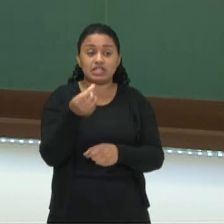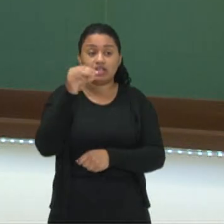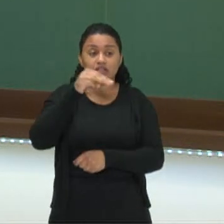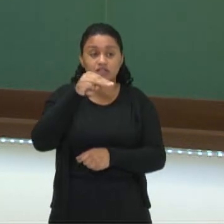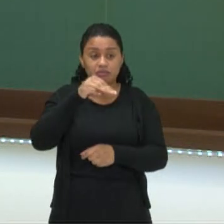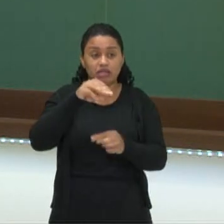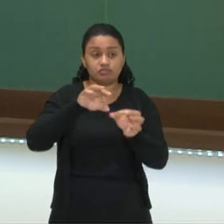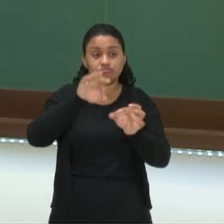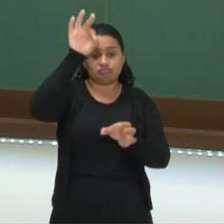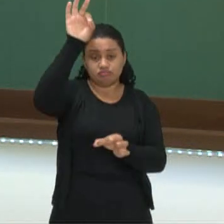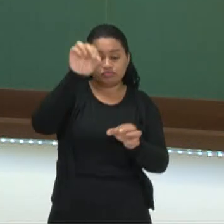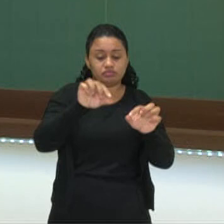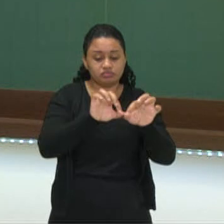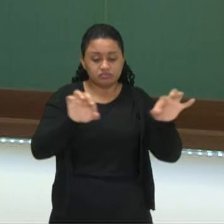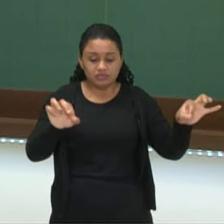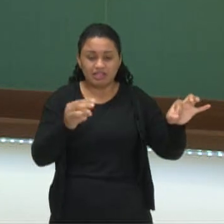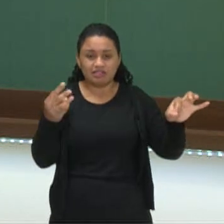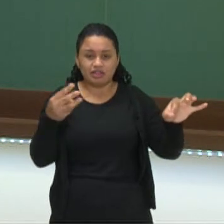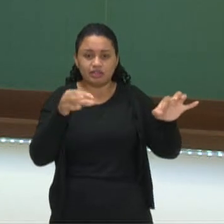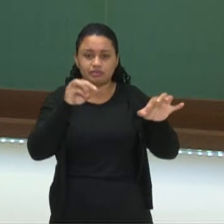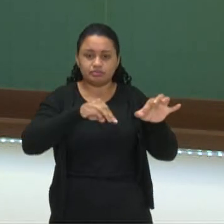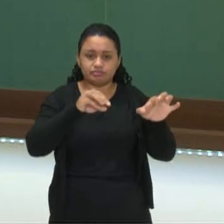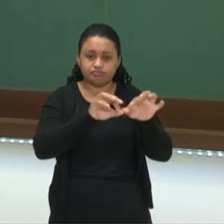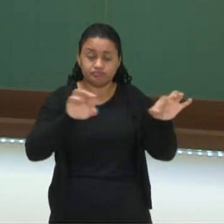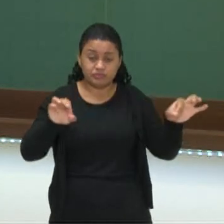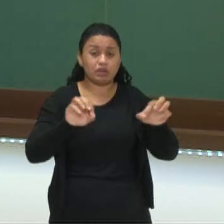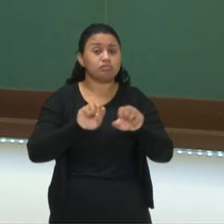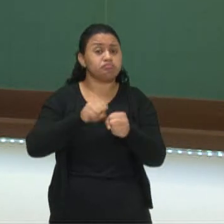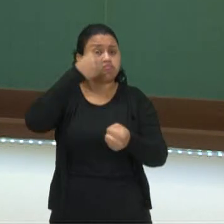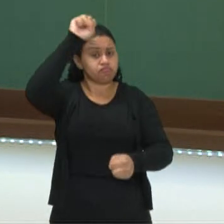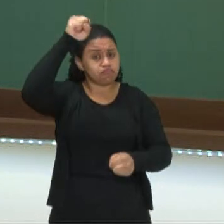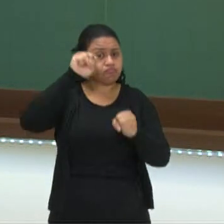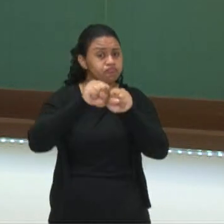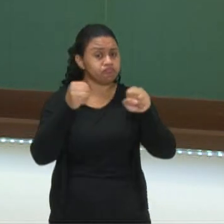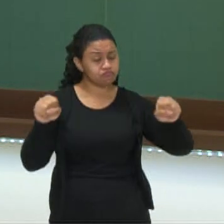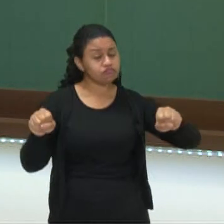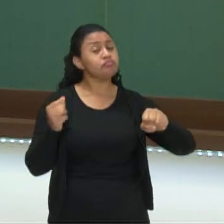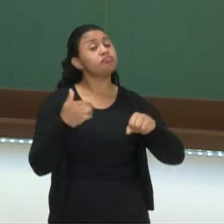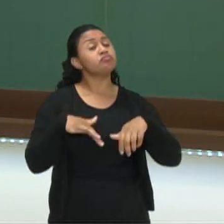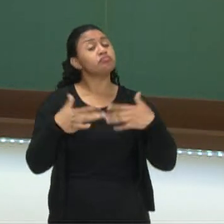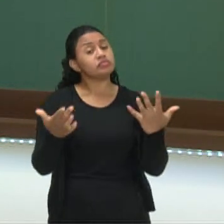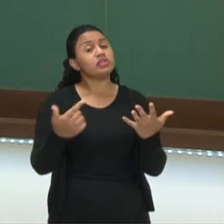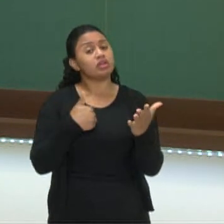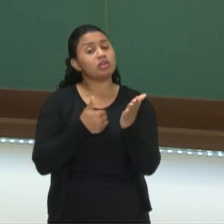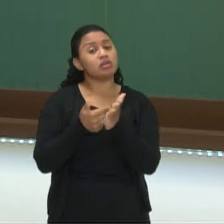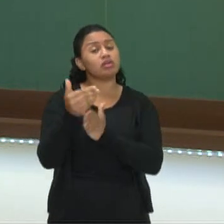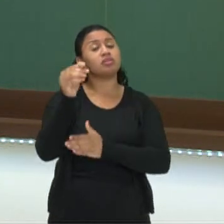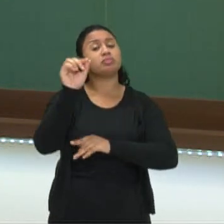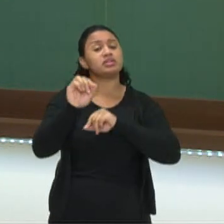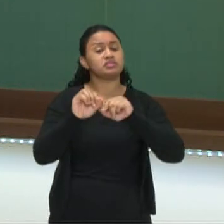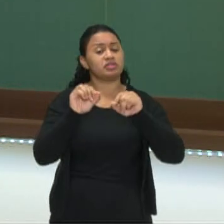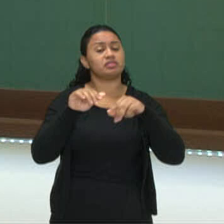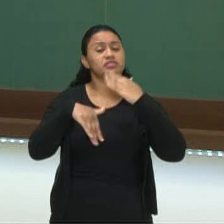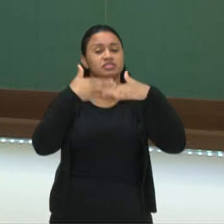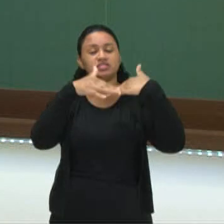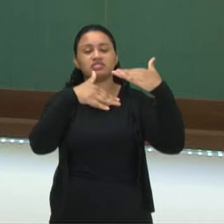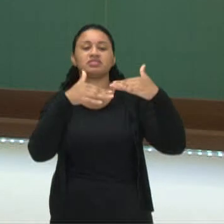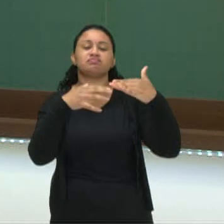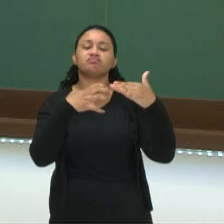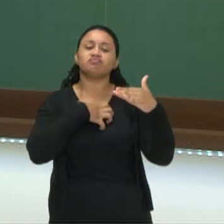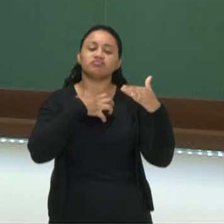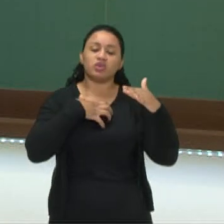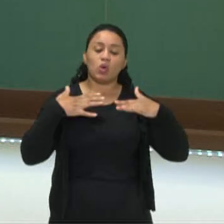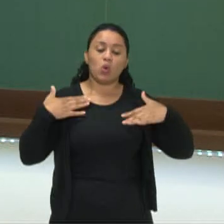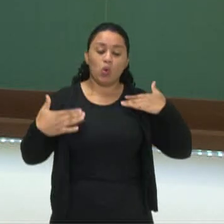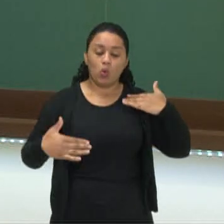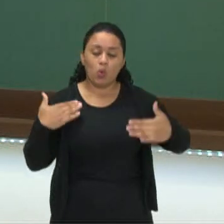3 metros, ou seja, coisas muito grandes. E nisso, com o espaço grande, ele começa a exatamente desenvolver essa performance do seu corpo.